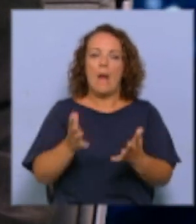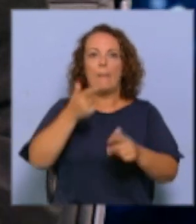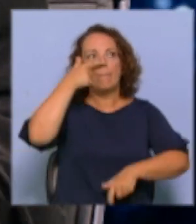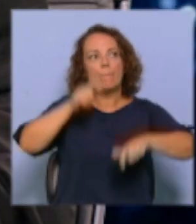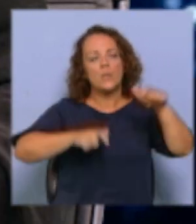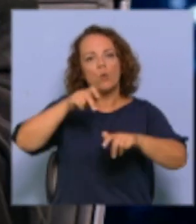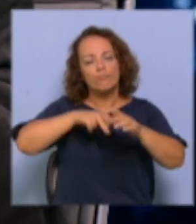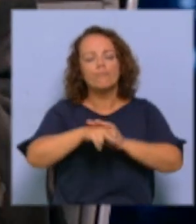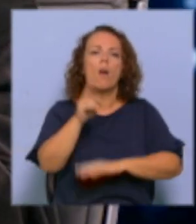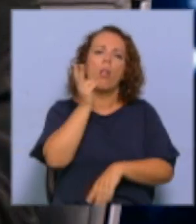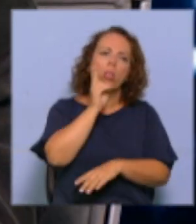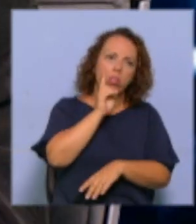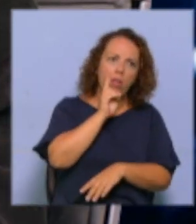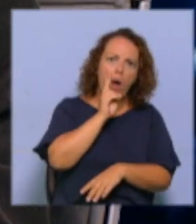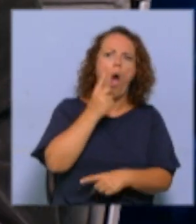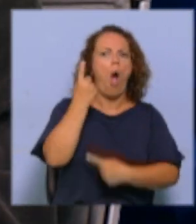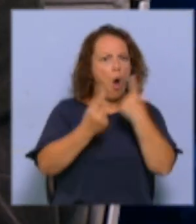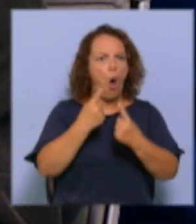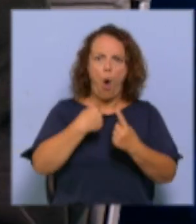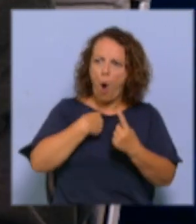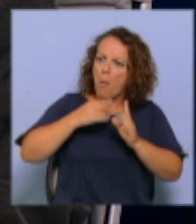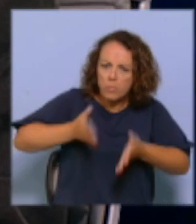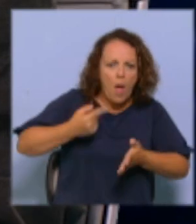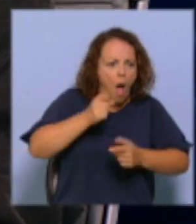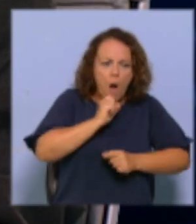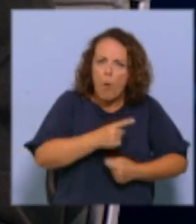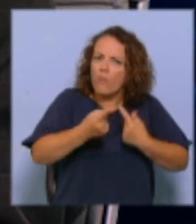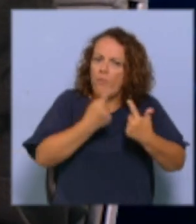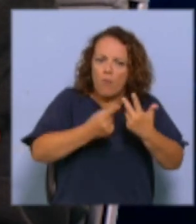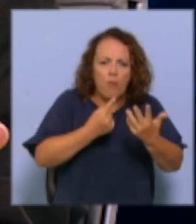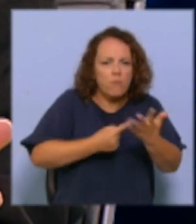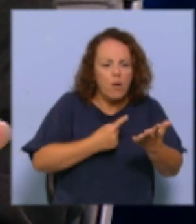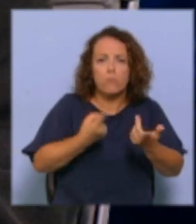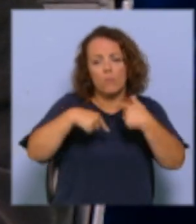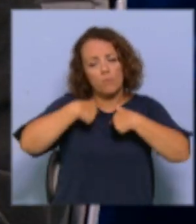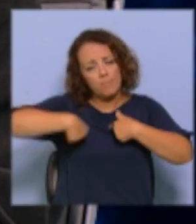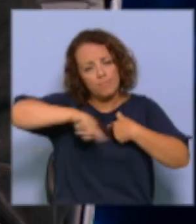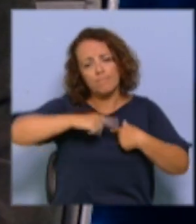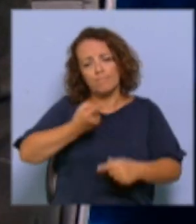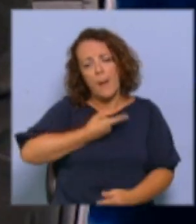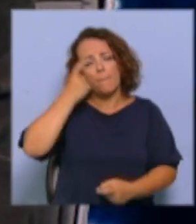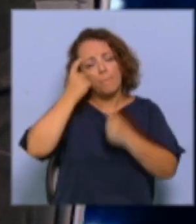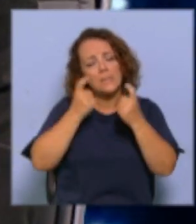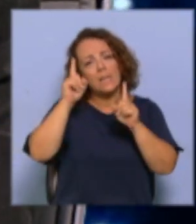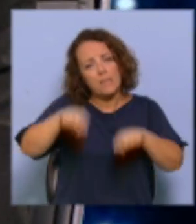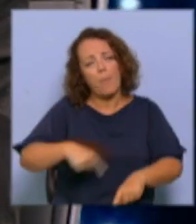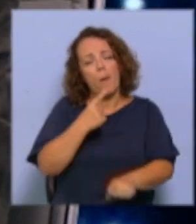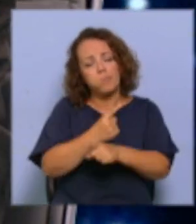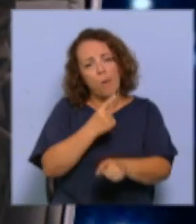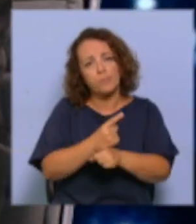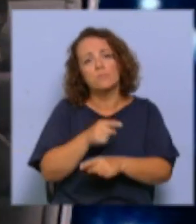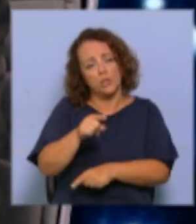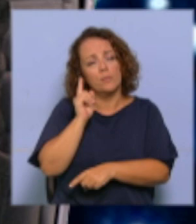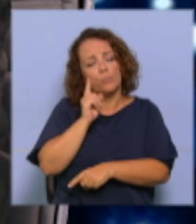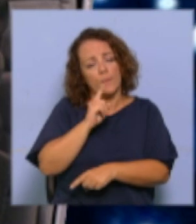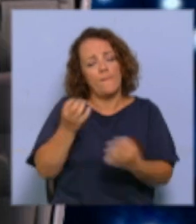E alguns prestam-se a ter muitas medidas. Nós temos de pensar um bocadinho esta situação também. E acho que isso é muito, muito